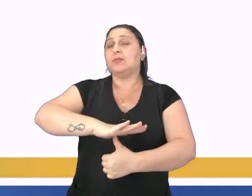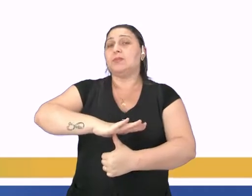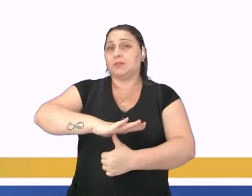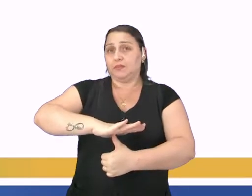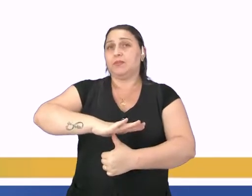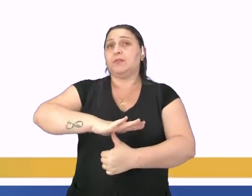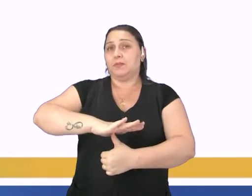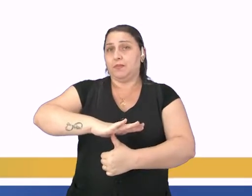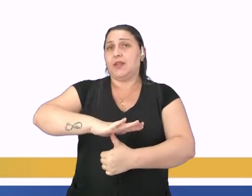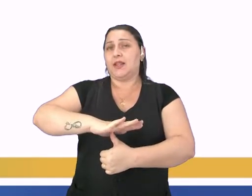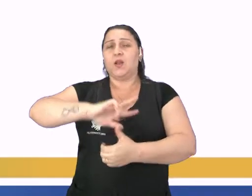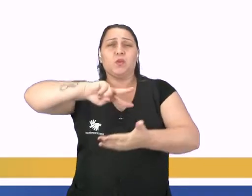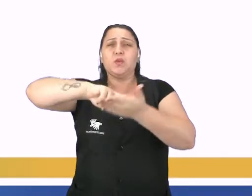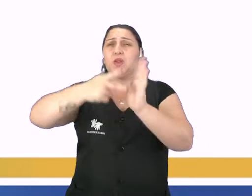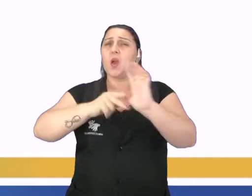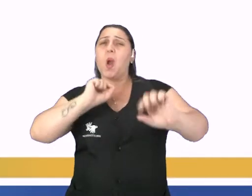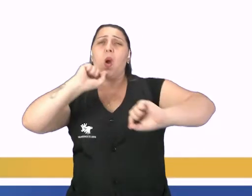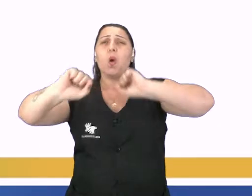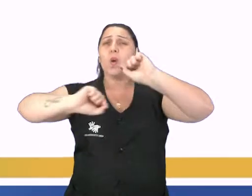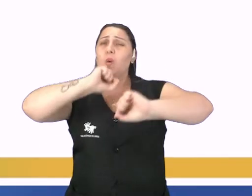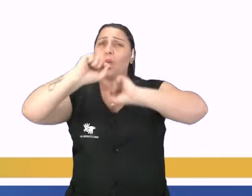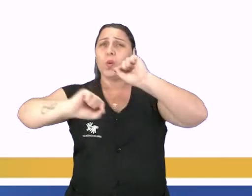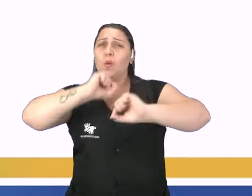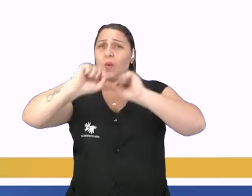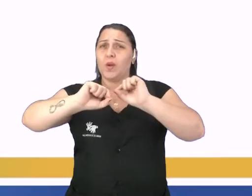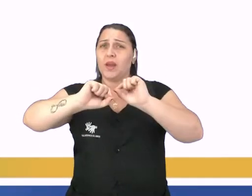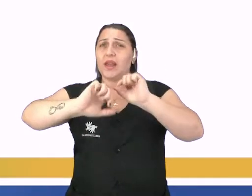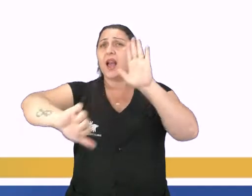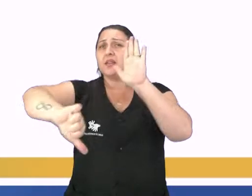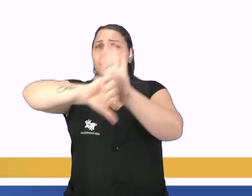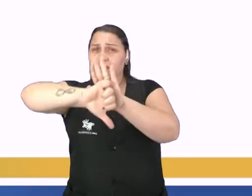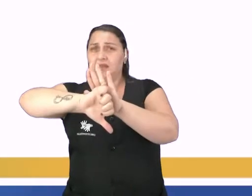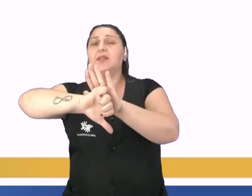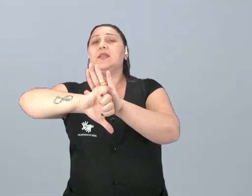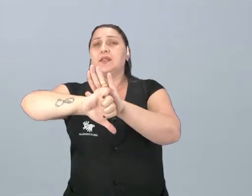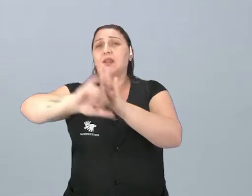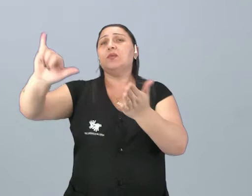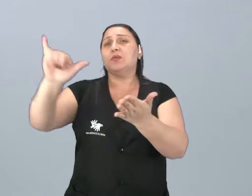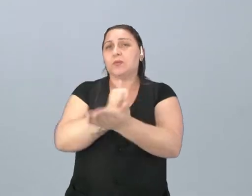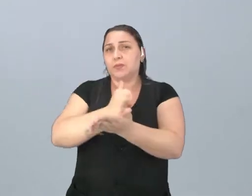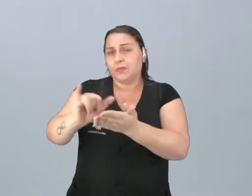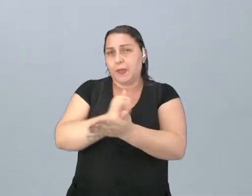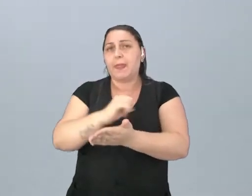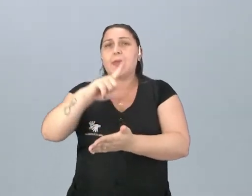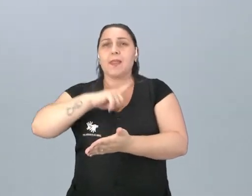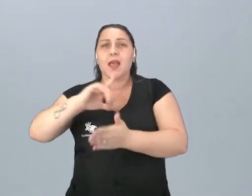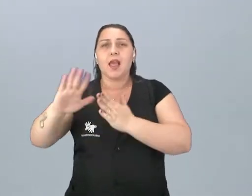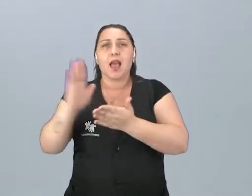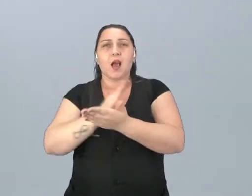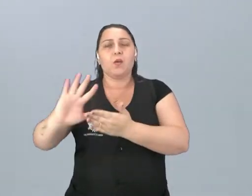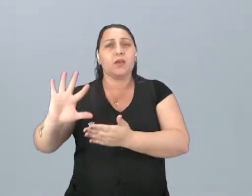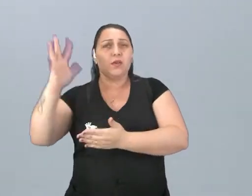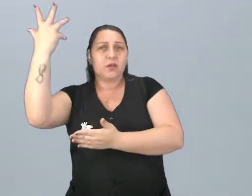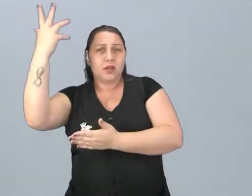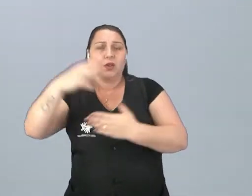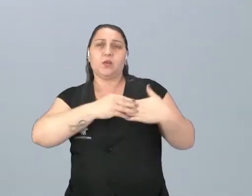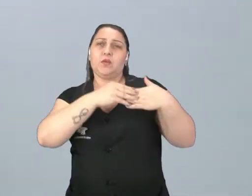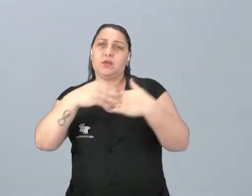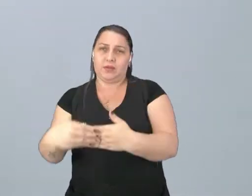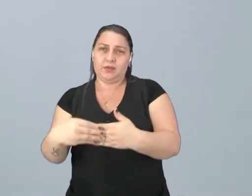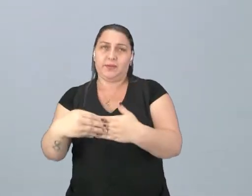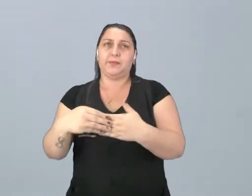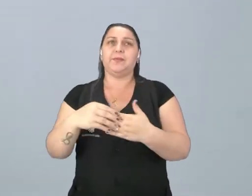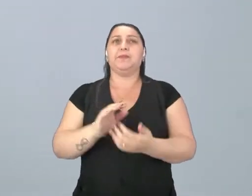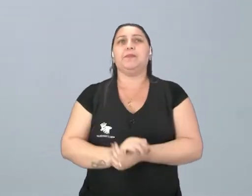até meados dos anos de 1930. Então a gente tem algumas coisas, alguns acontecimentos que levaram a tudo